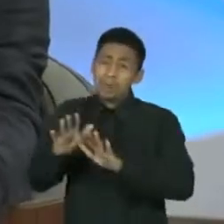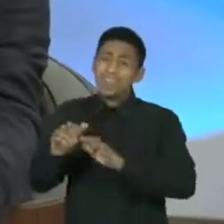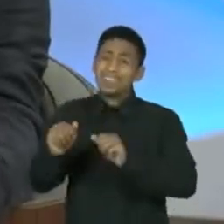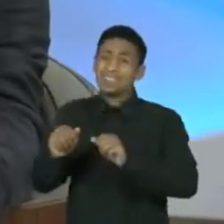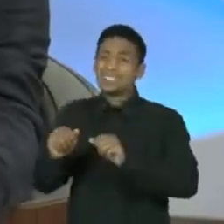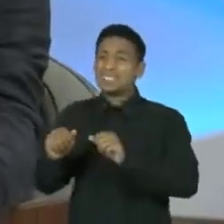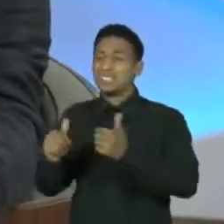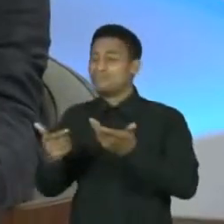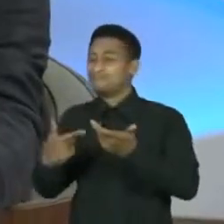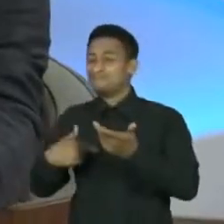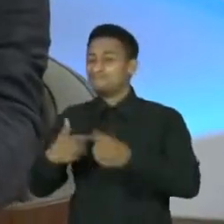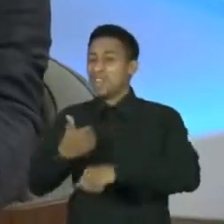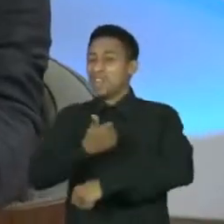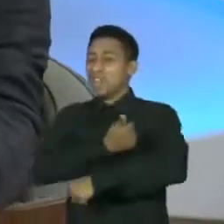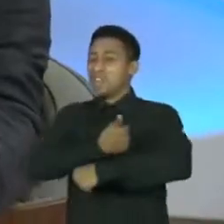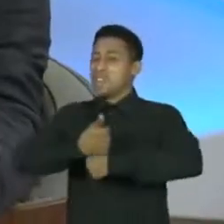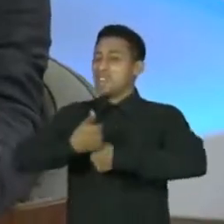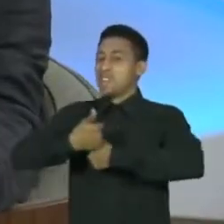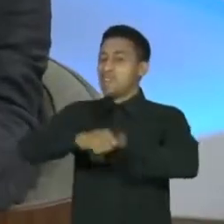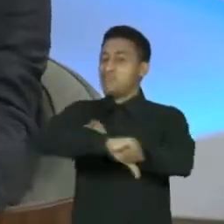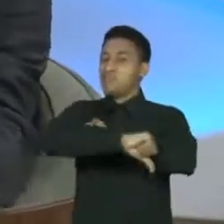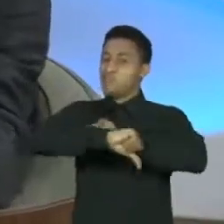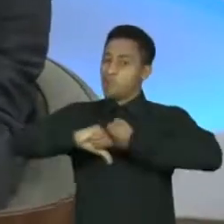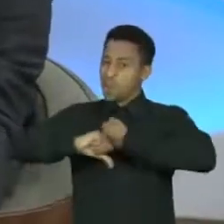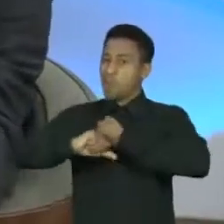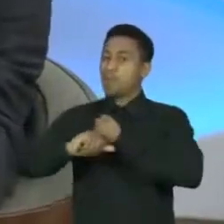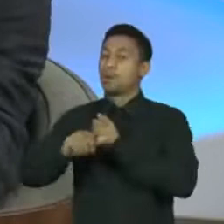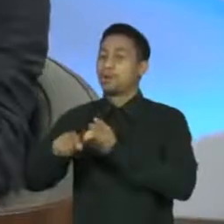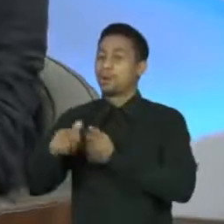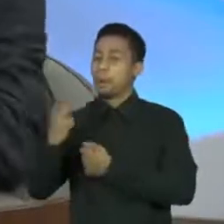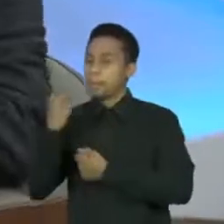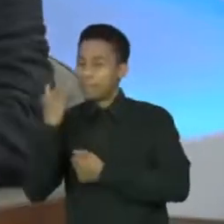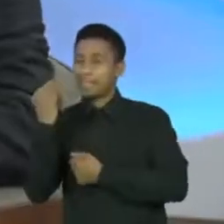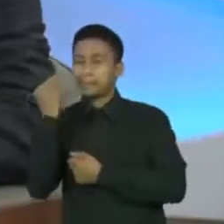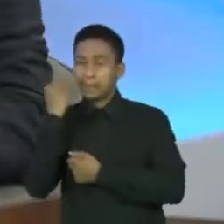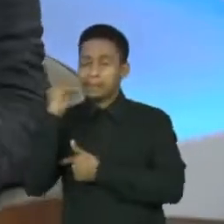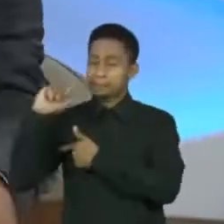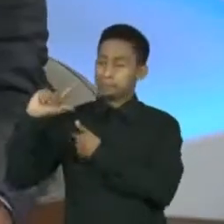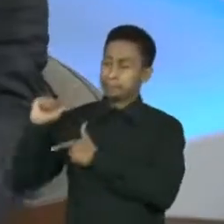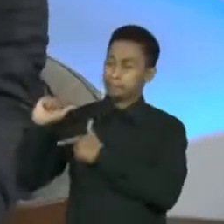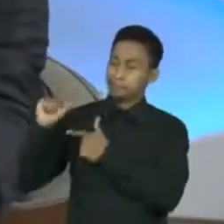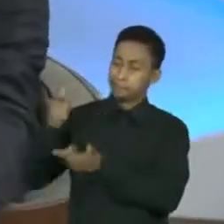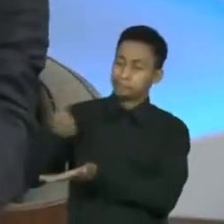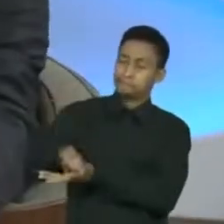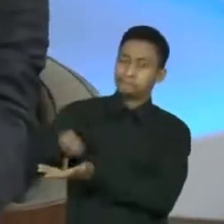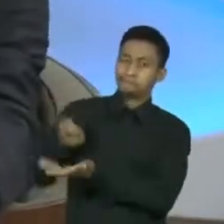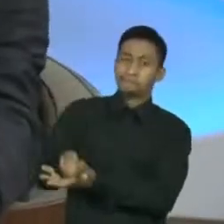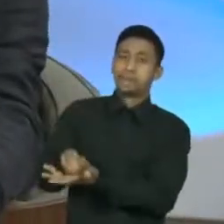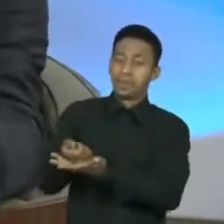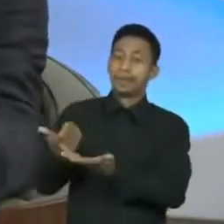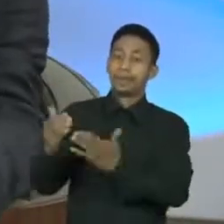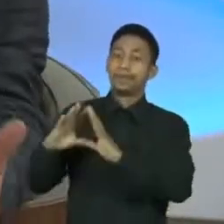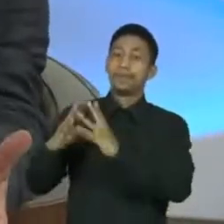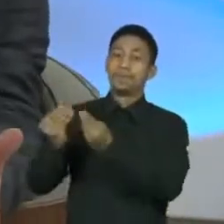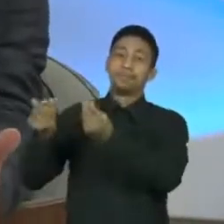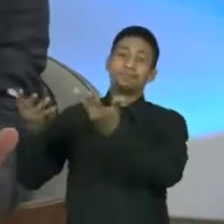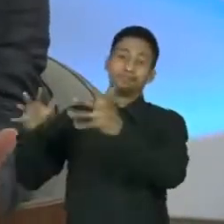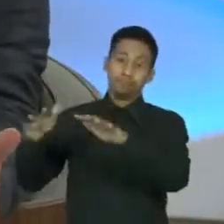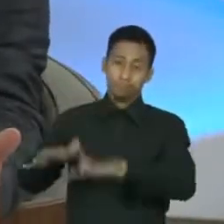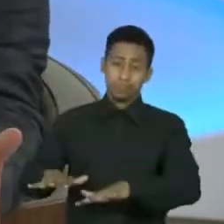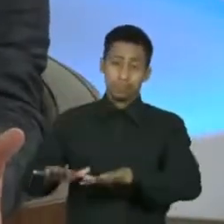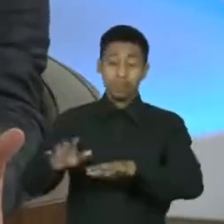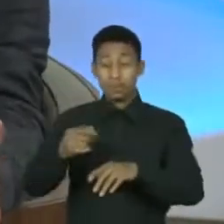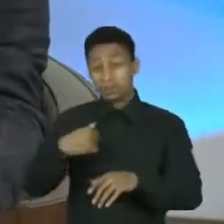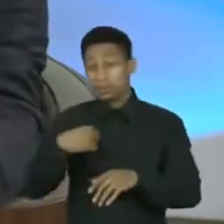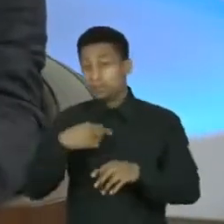própria moral pelos costumes né que o que o pai tenta preservar diferente das famílias que eu encontrei das famílias